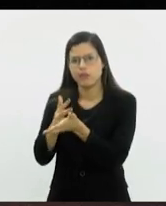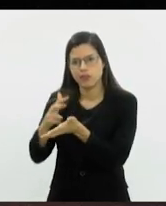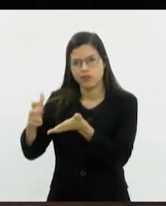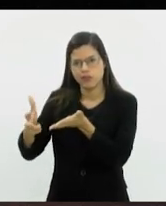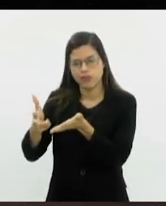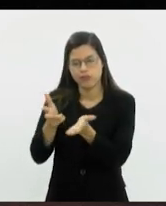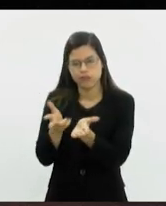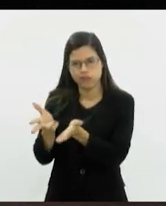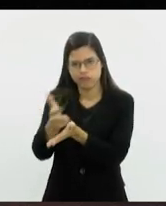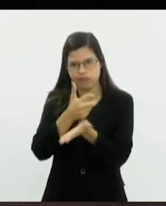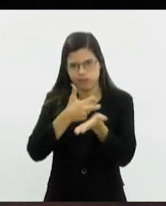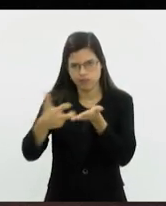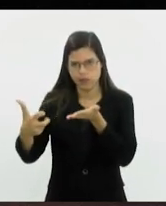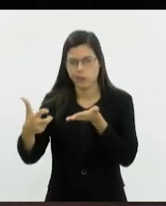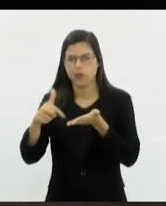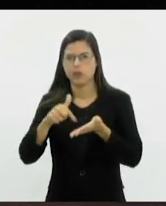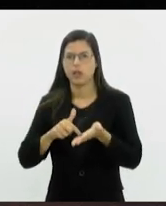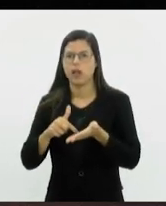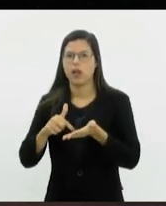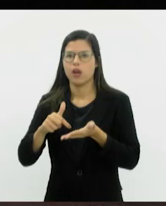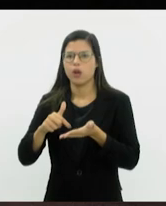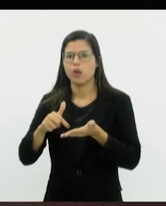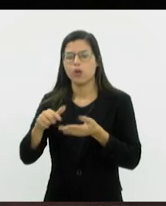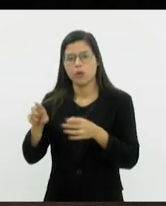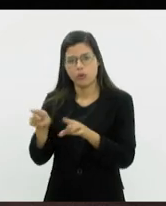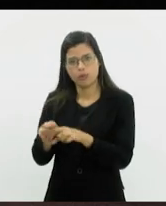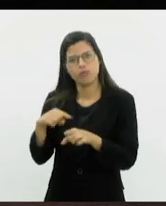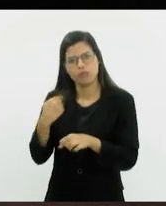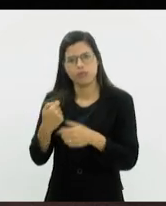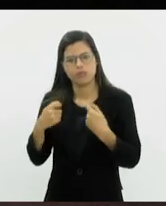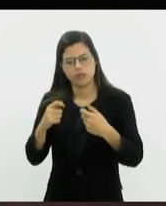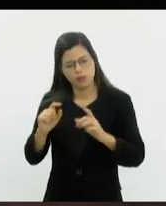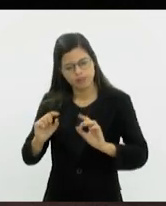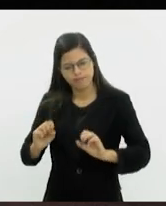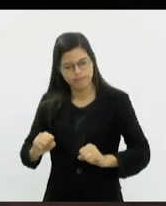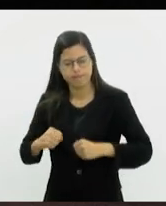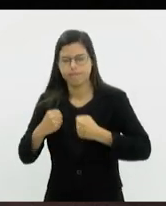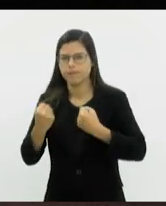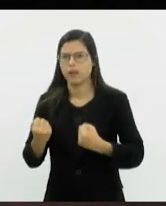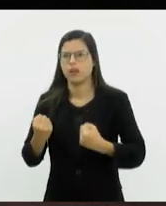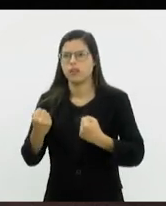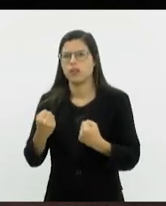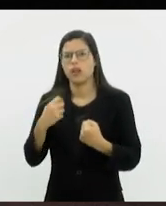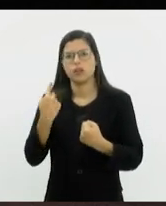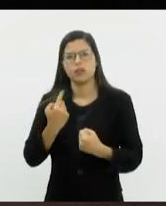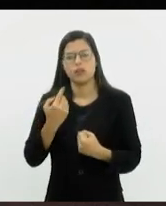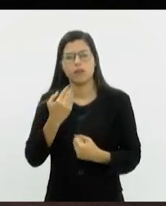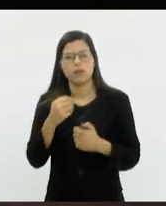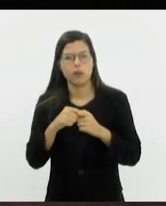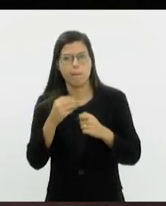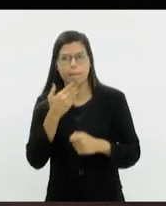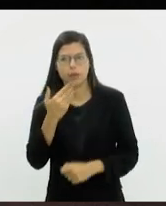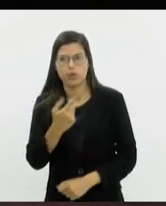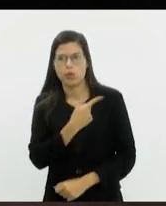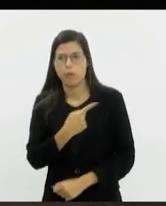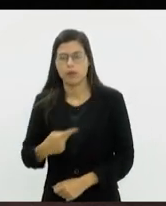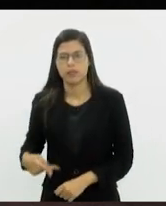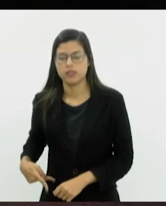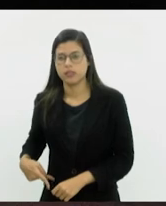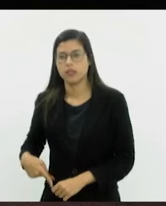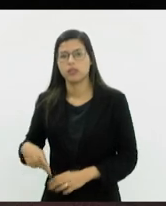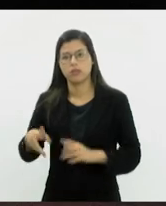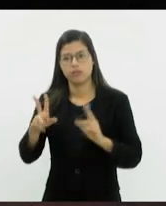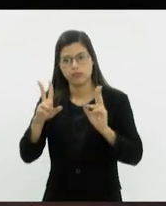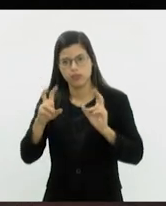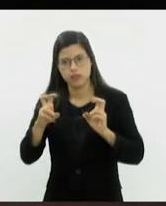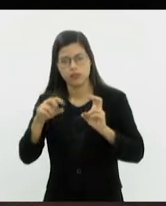Nós temos aí que enfrentar a questão da substituição tributária. Nós vamos fazer um apelo ao nosso presidente que a gente possa trazer esse